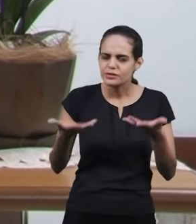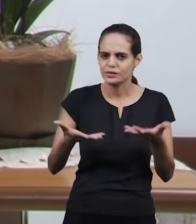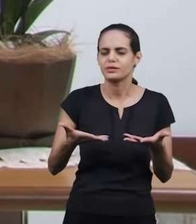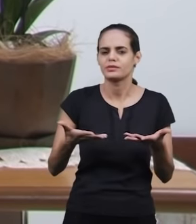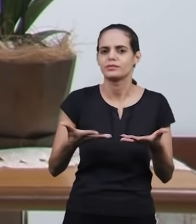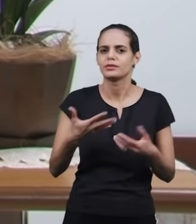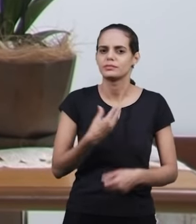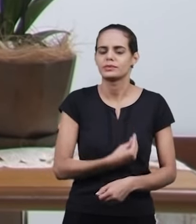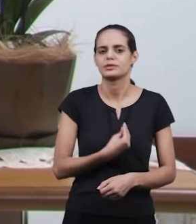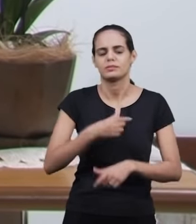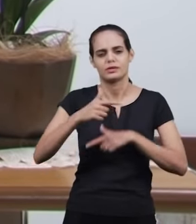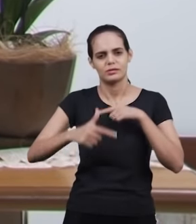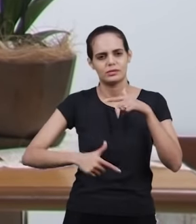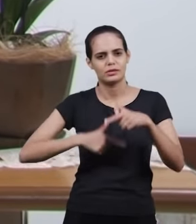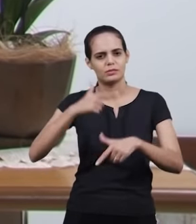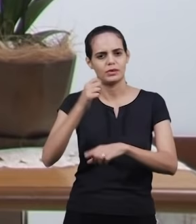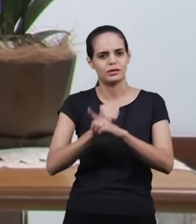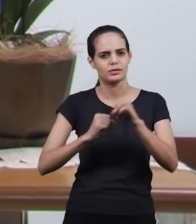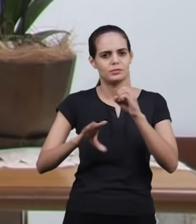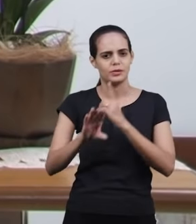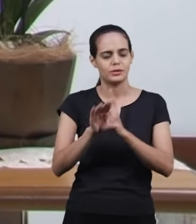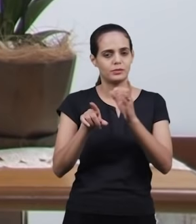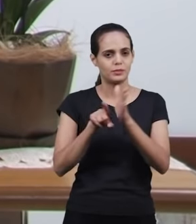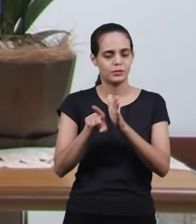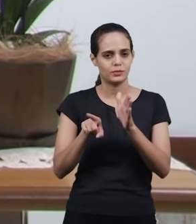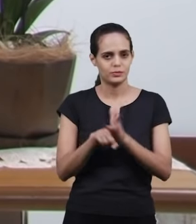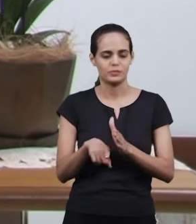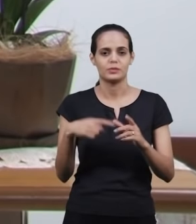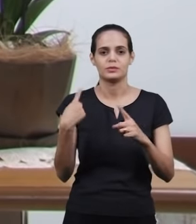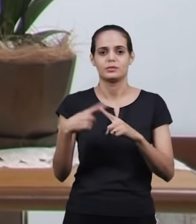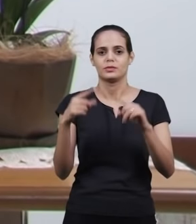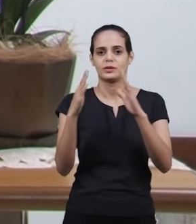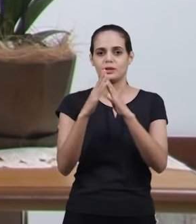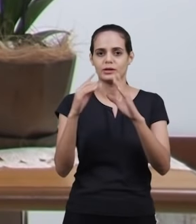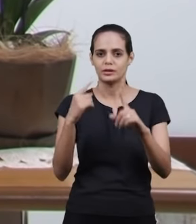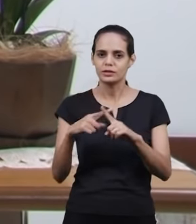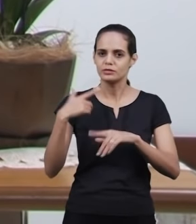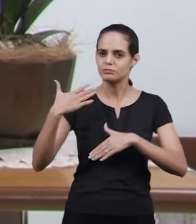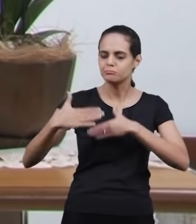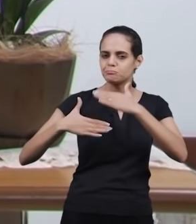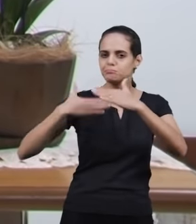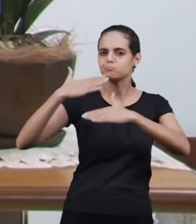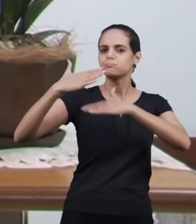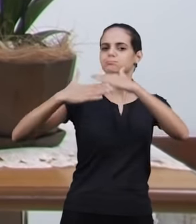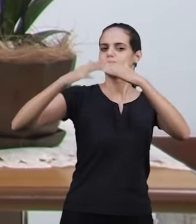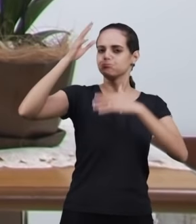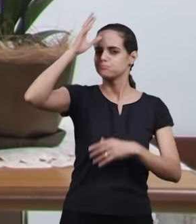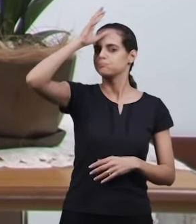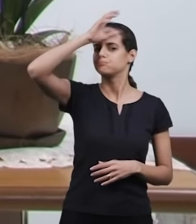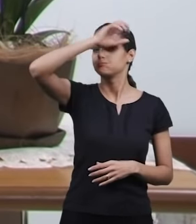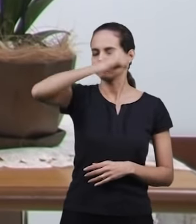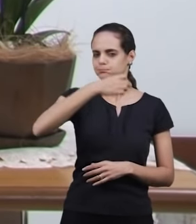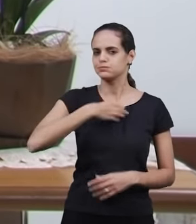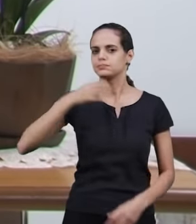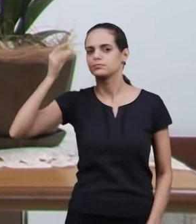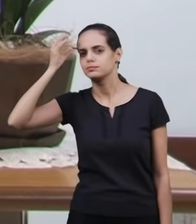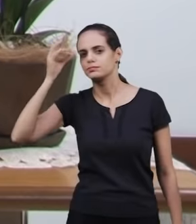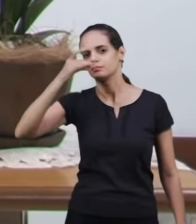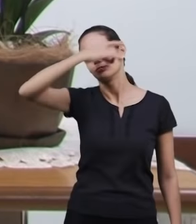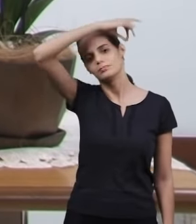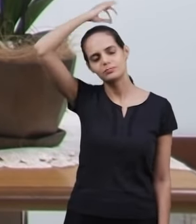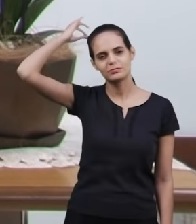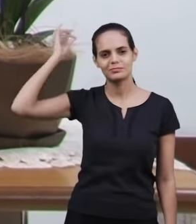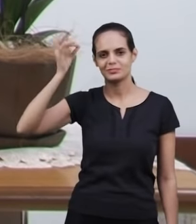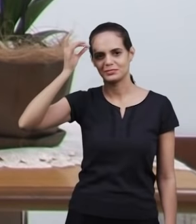participar desse trabalho, porque a igreja que está envolvida nesta atividade, ela está crescendo e amadurecendo